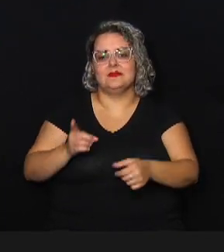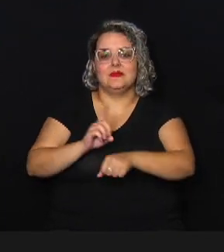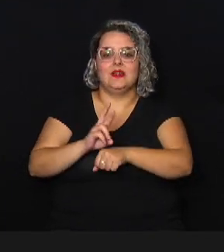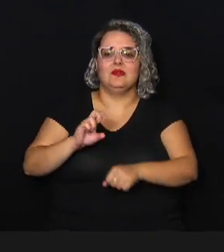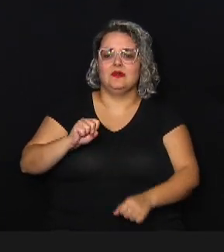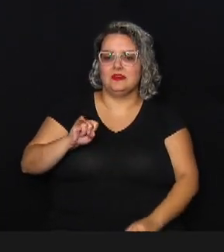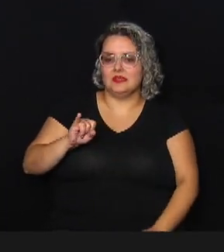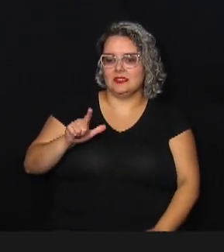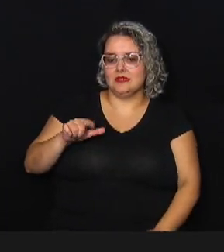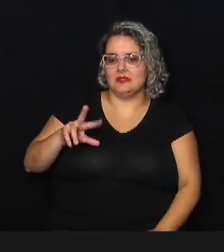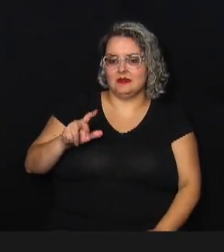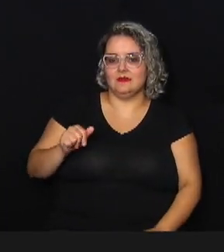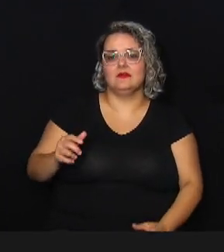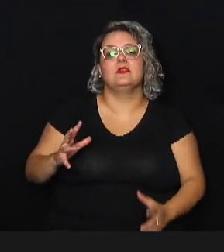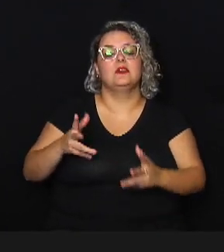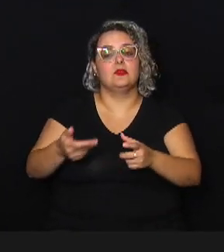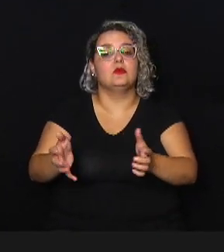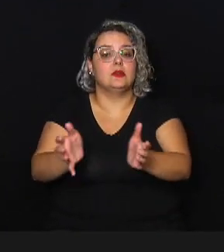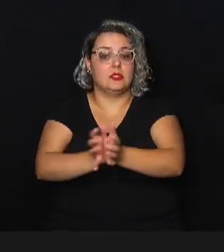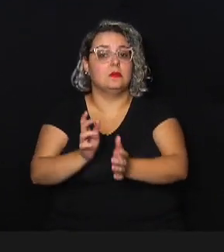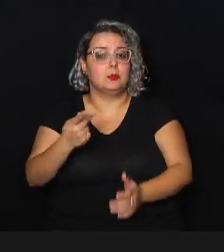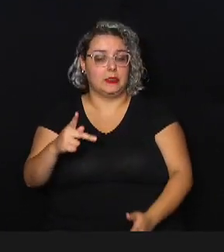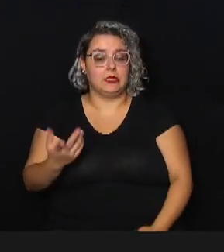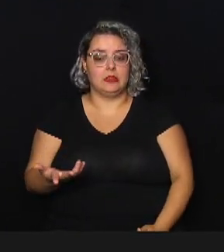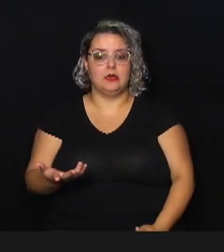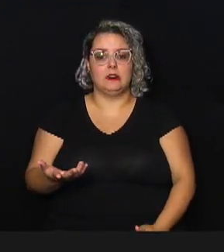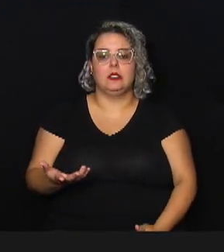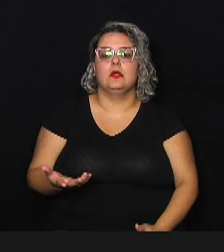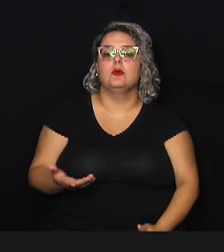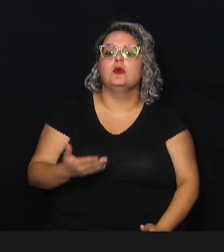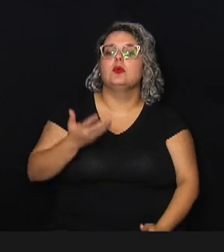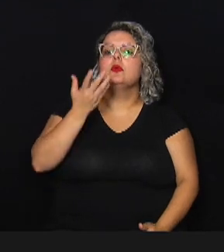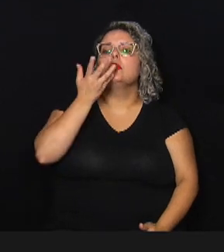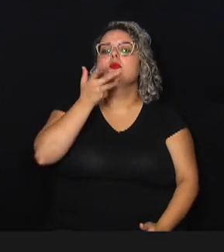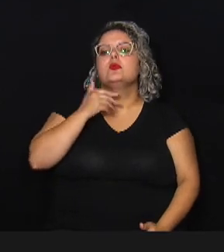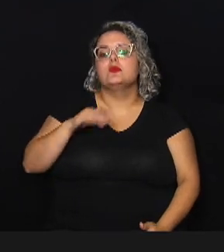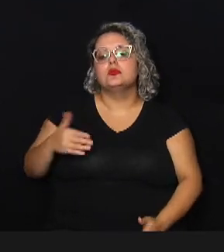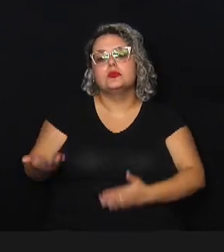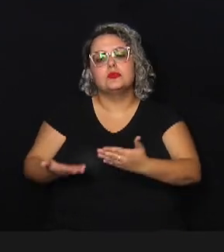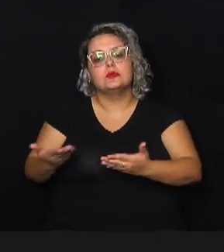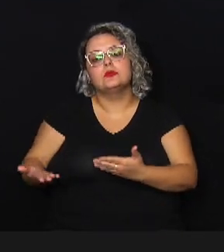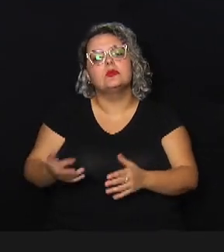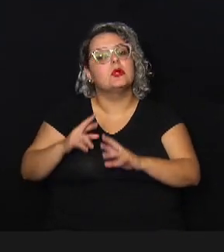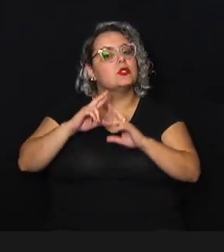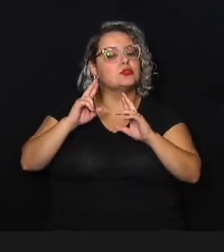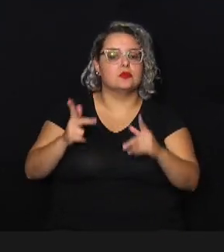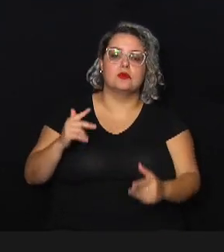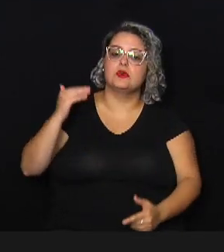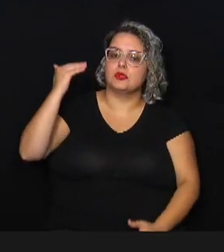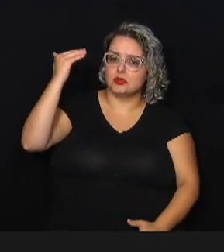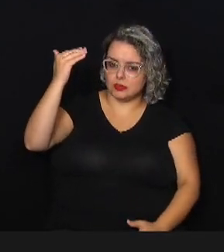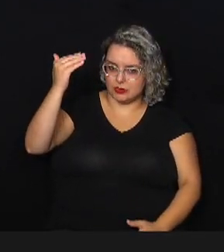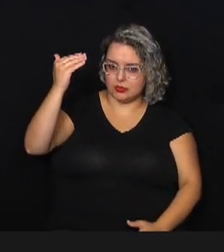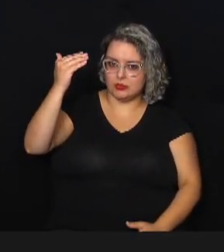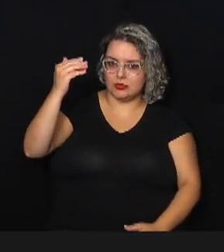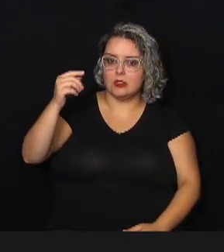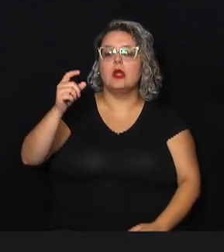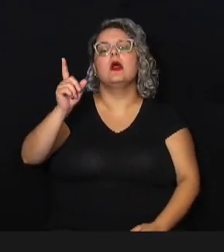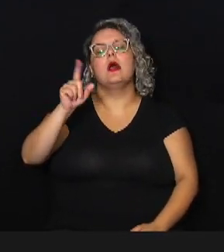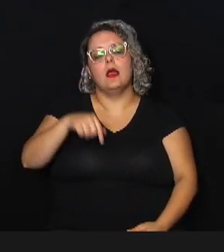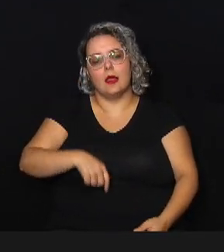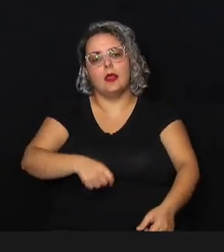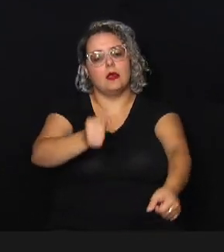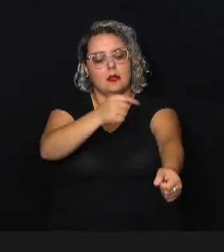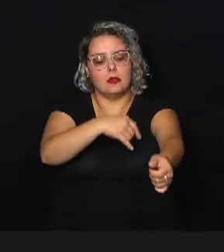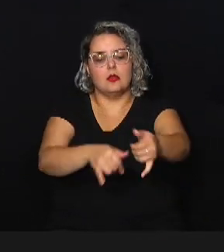e toda a equipe dela. Então, o tratamento da criança é bem diferente do tratamento do adulto. É quimioterapia também, tá?